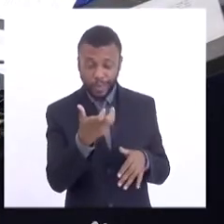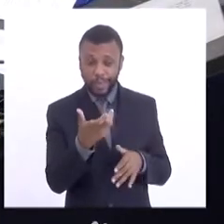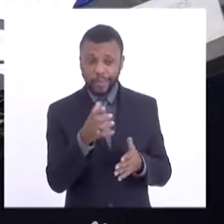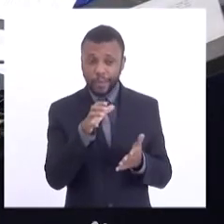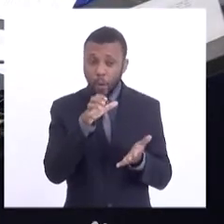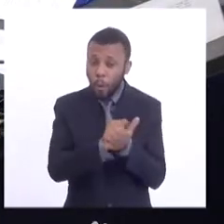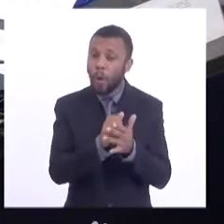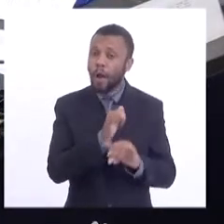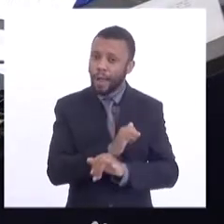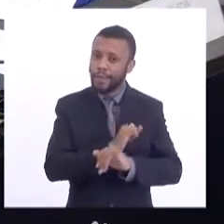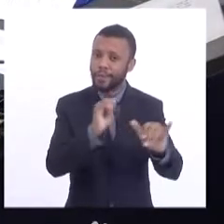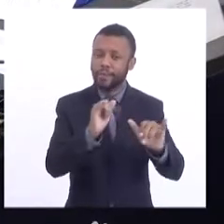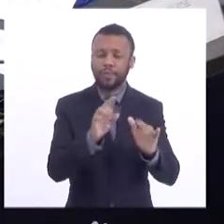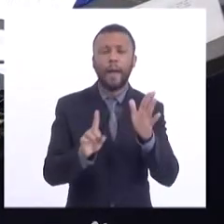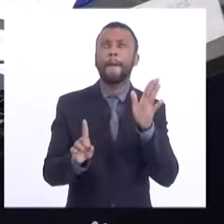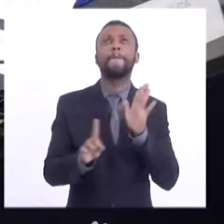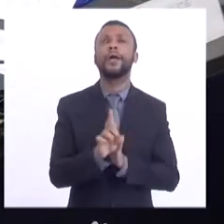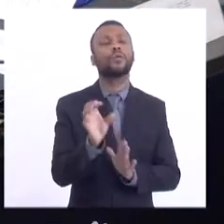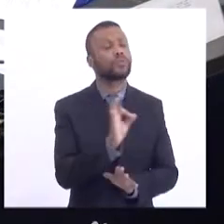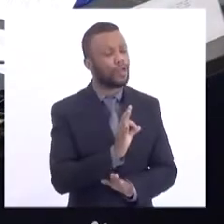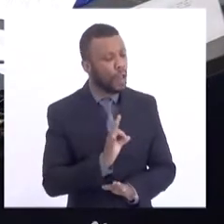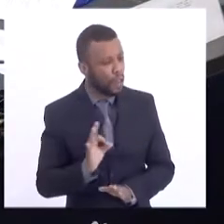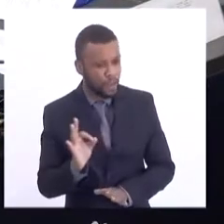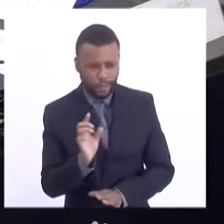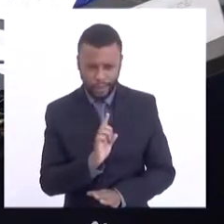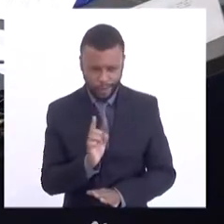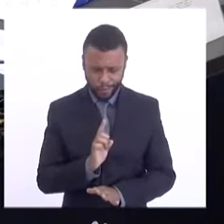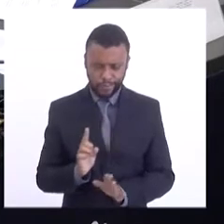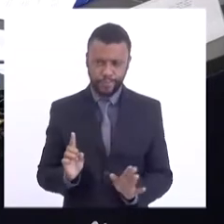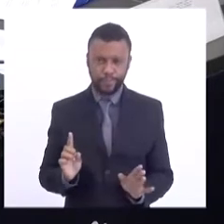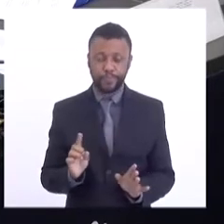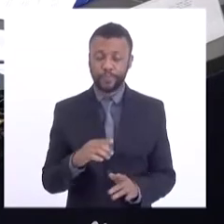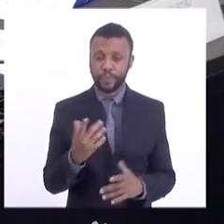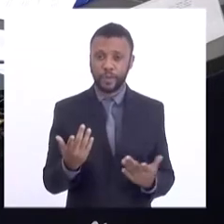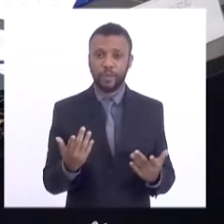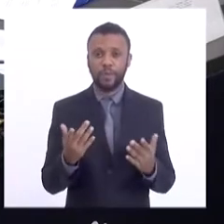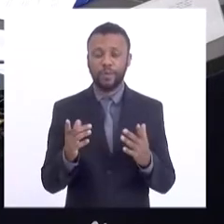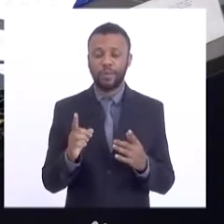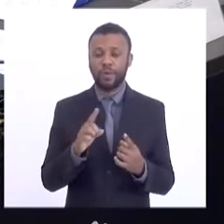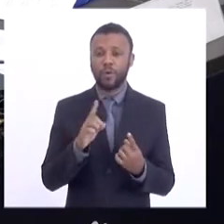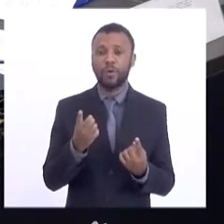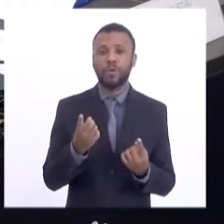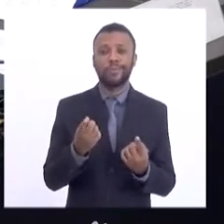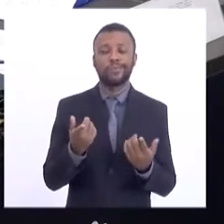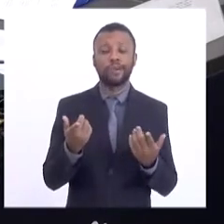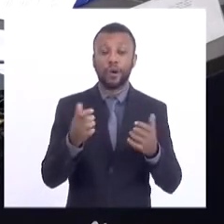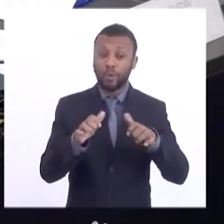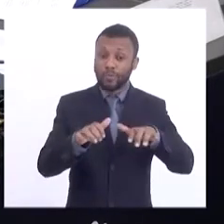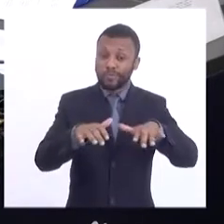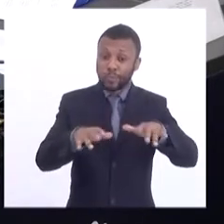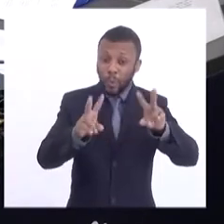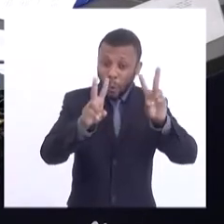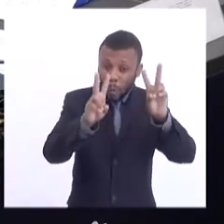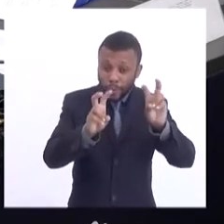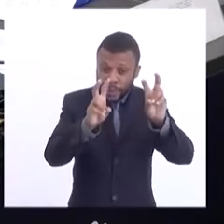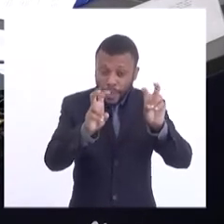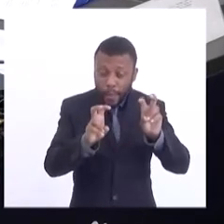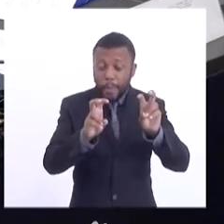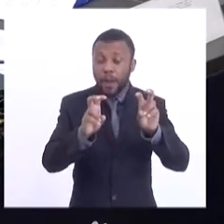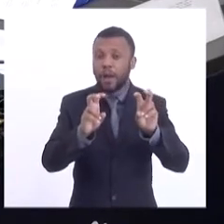contra nós é que não é objeto aqui dessa audiência pública O Primeiro